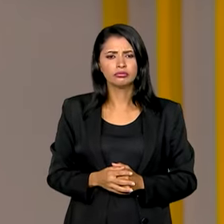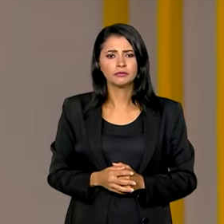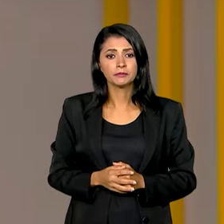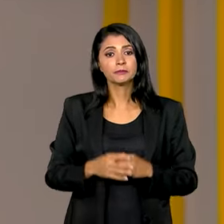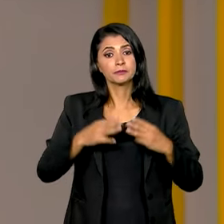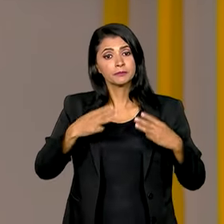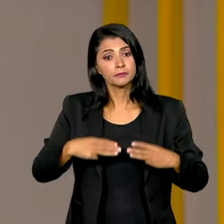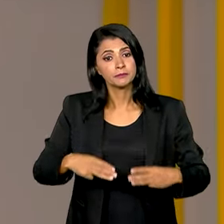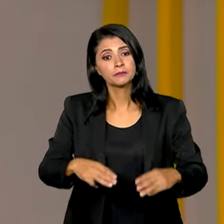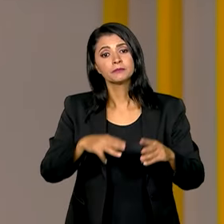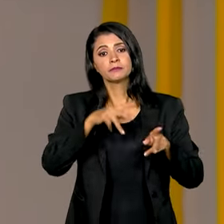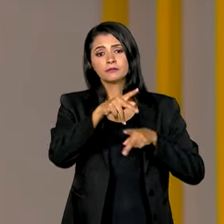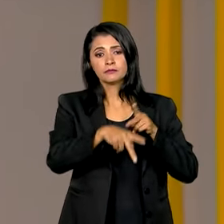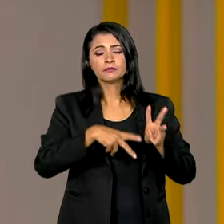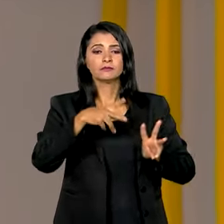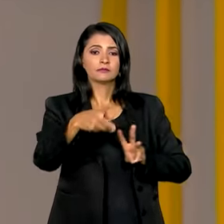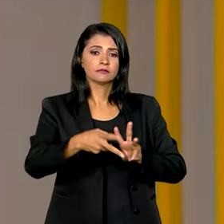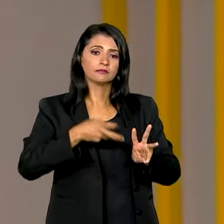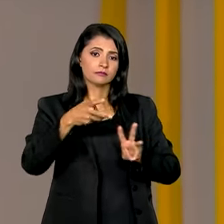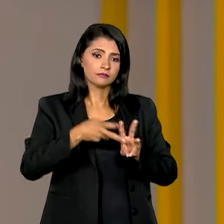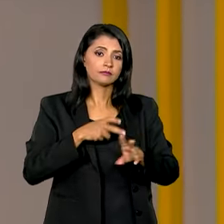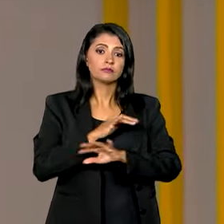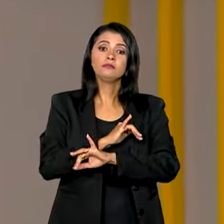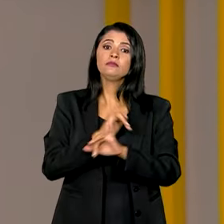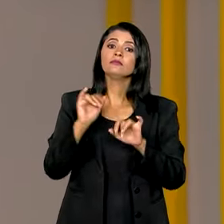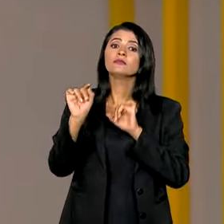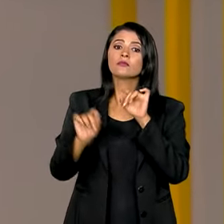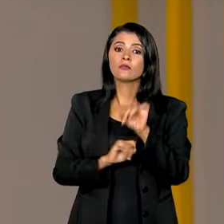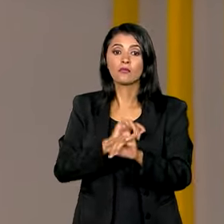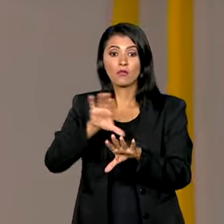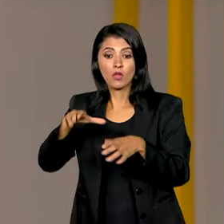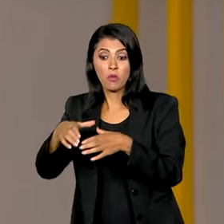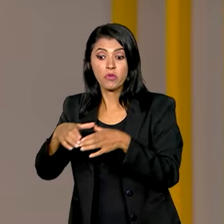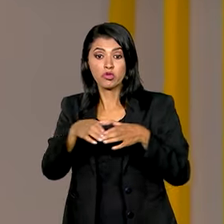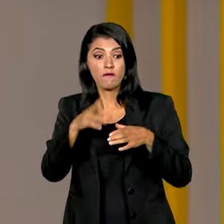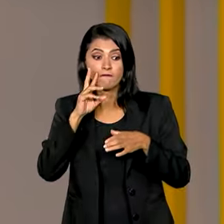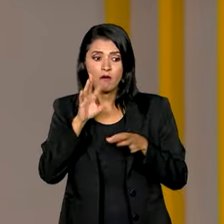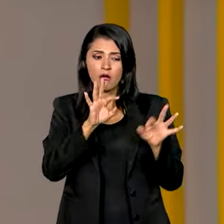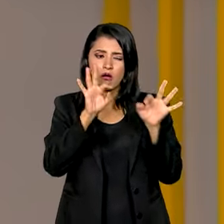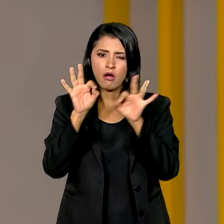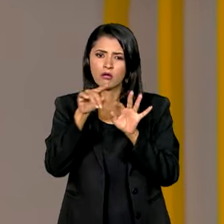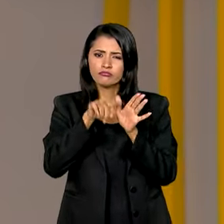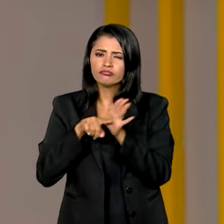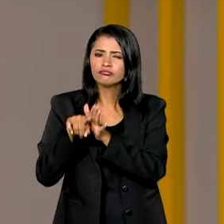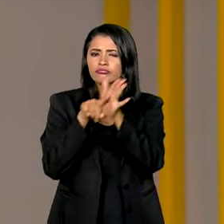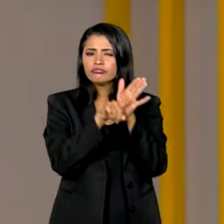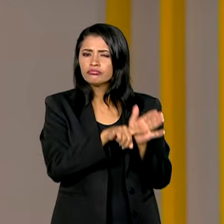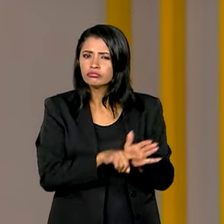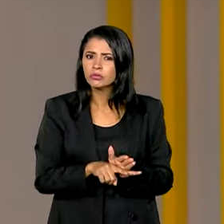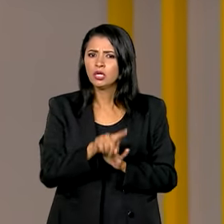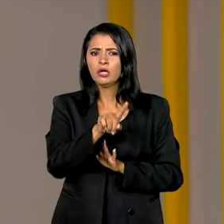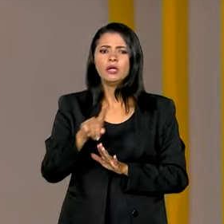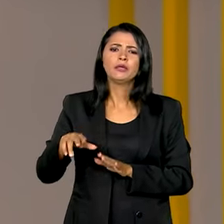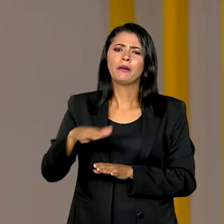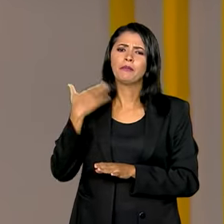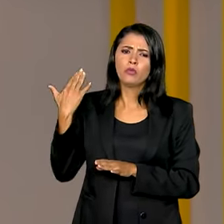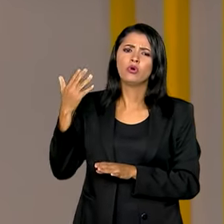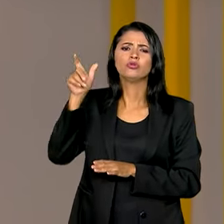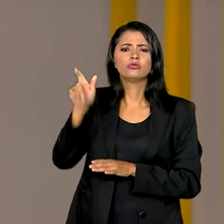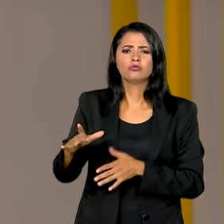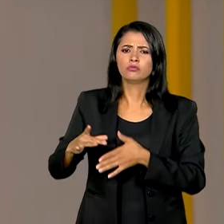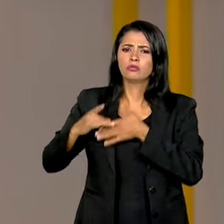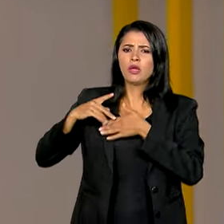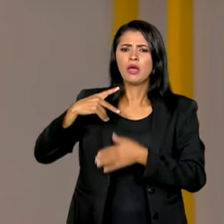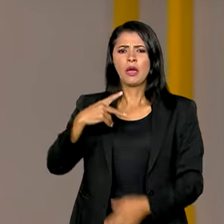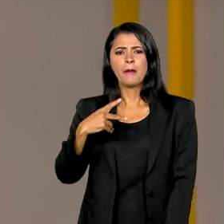e o ministério dos povos indígenas anunciou que uma comitiva vai acompanhar as investigações do assassinato de uma liderança